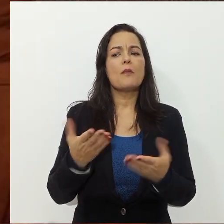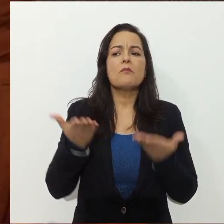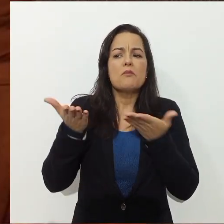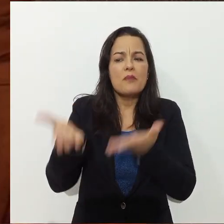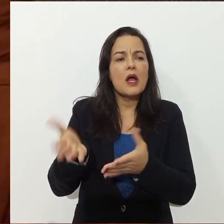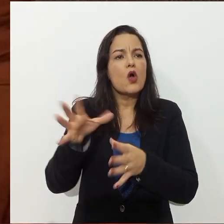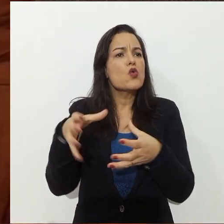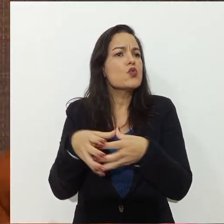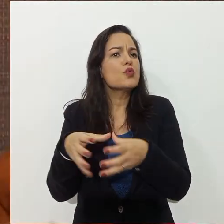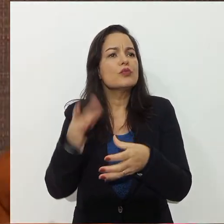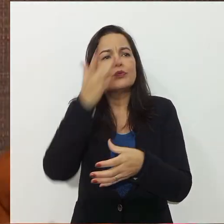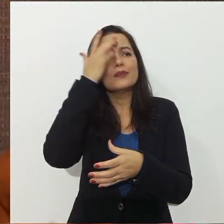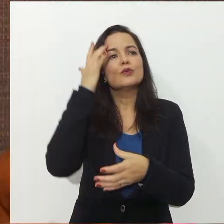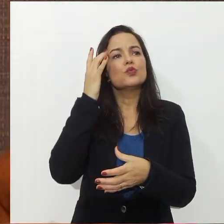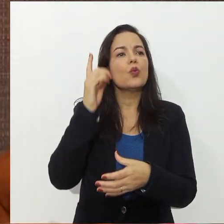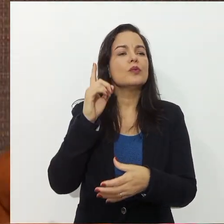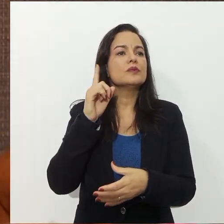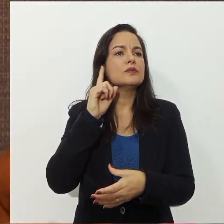deficiência auditiva?